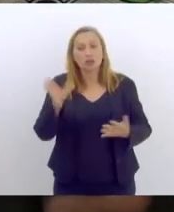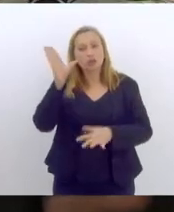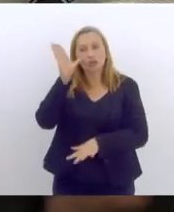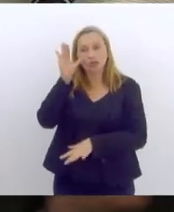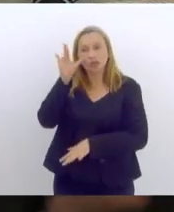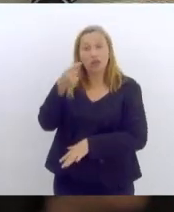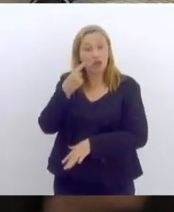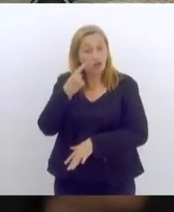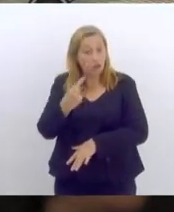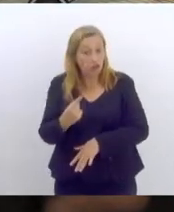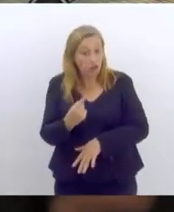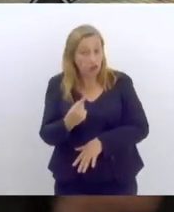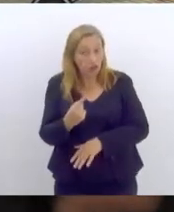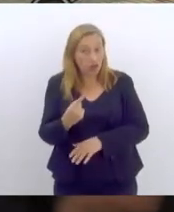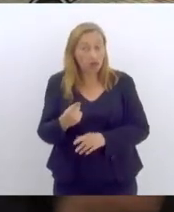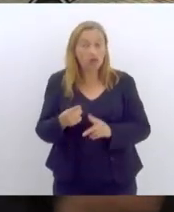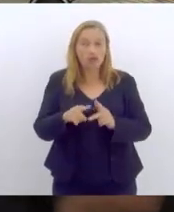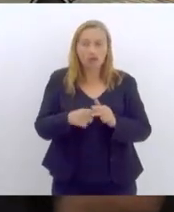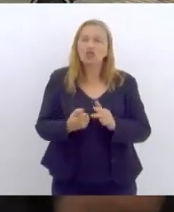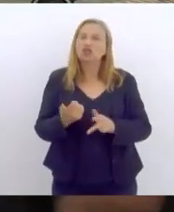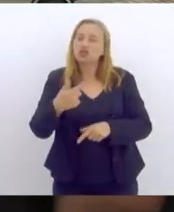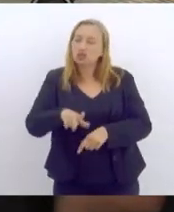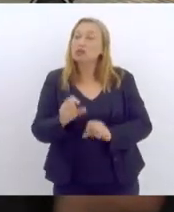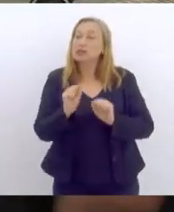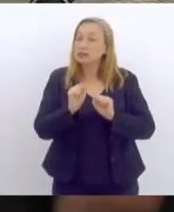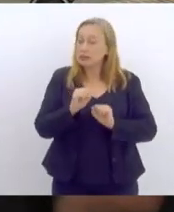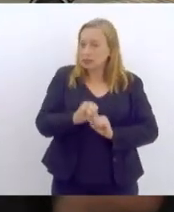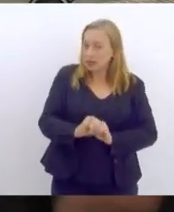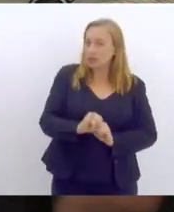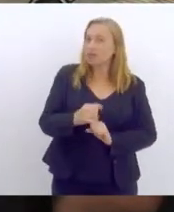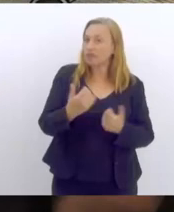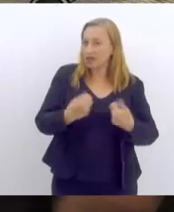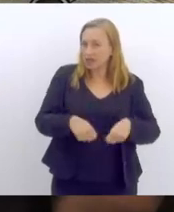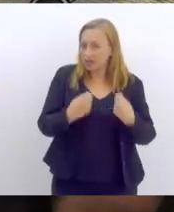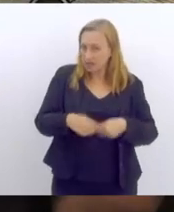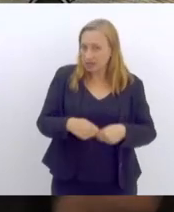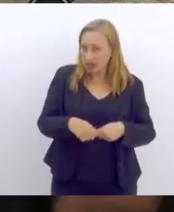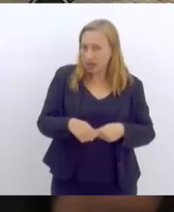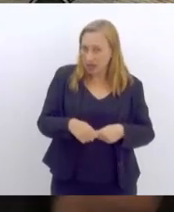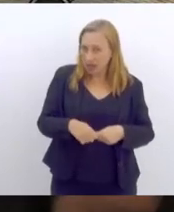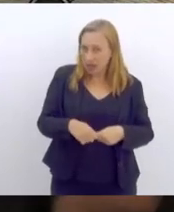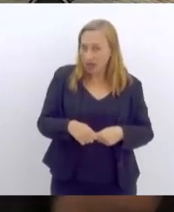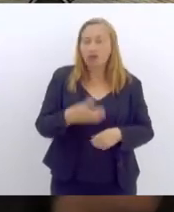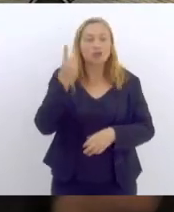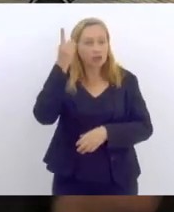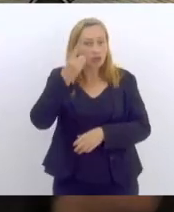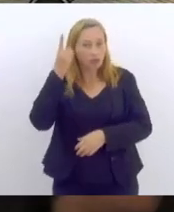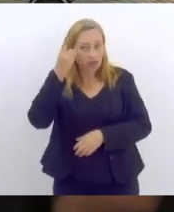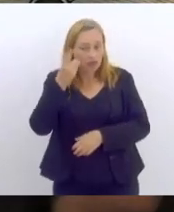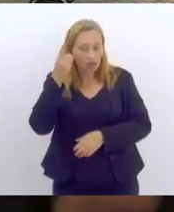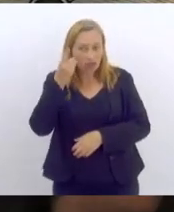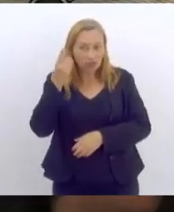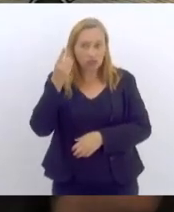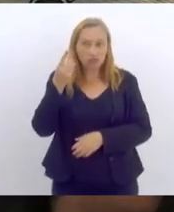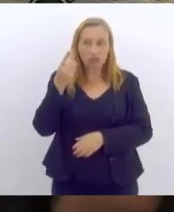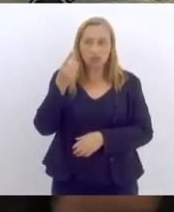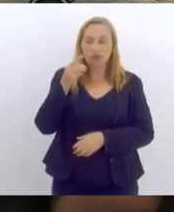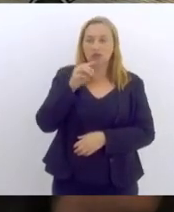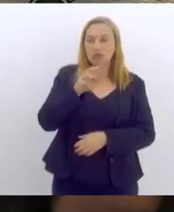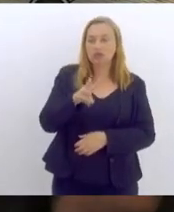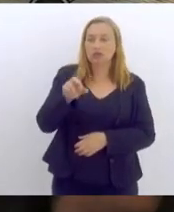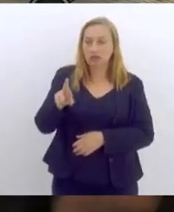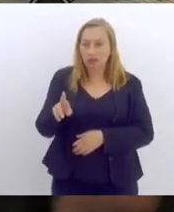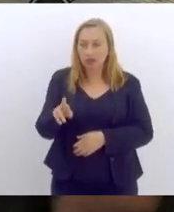averiguar para refazer, caso seja necessário, por exemplo, atualizá-lo, deputado Rosenberg. Eu quero dizer que eu partilho da